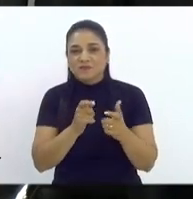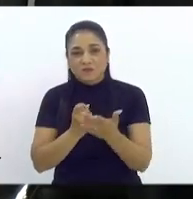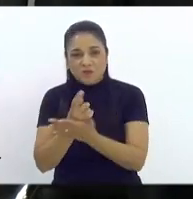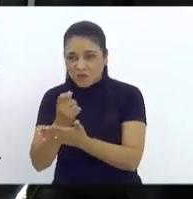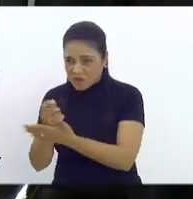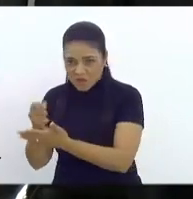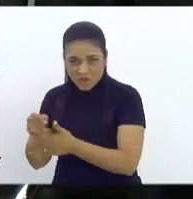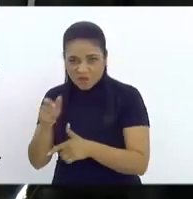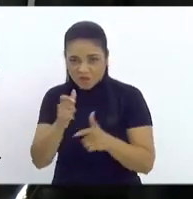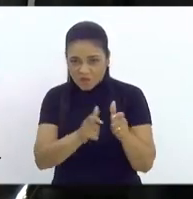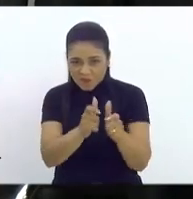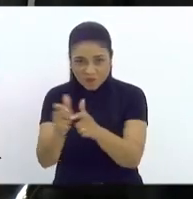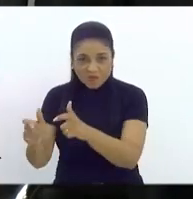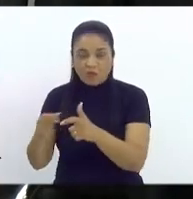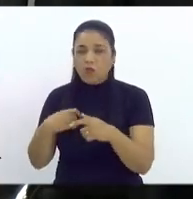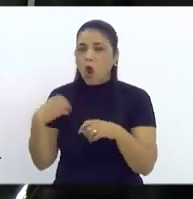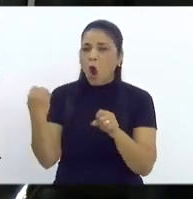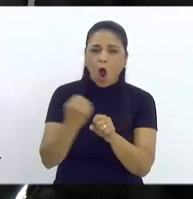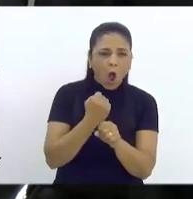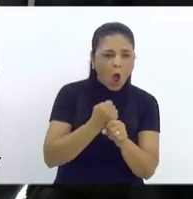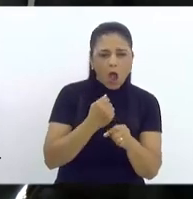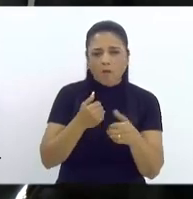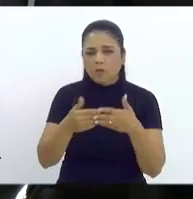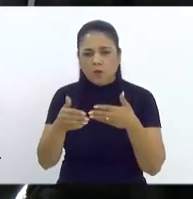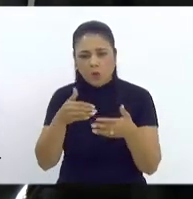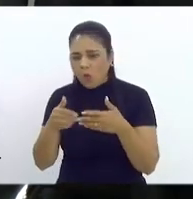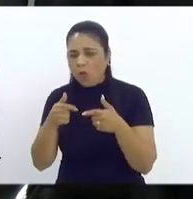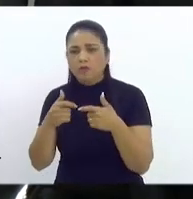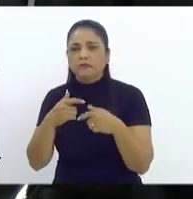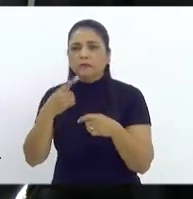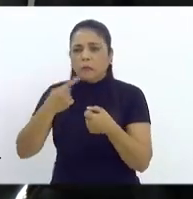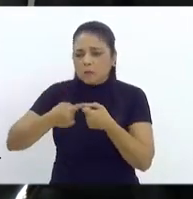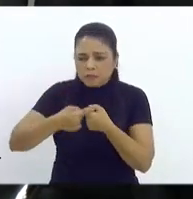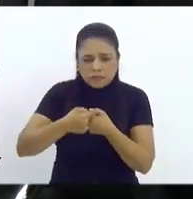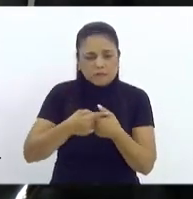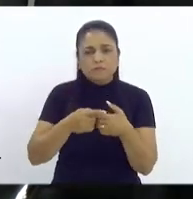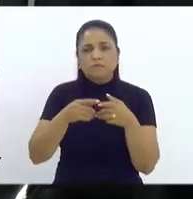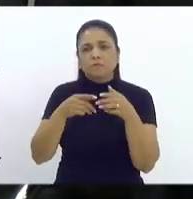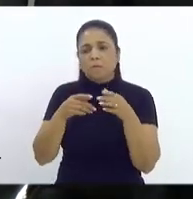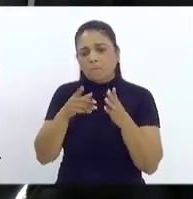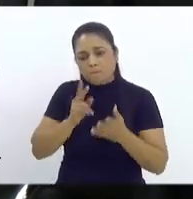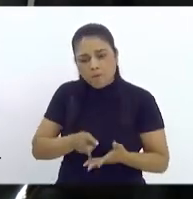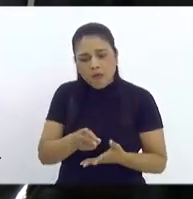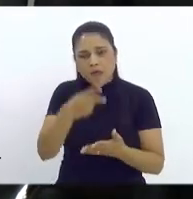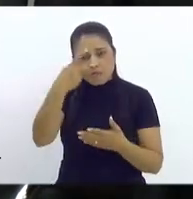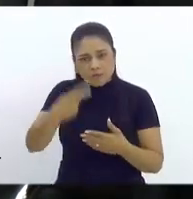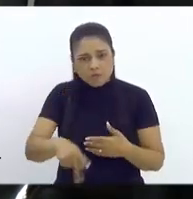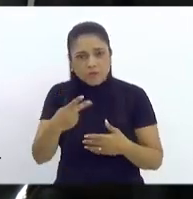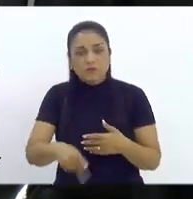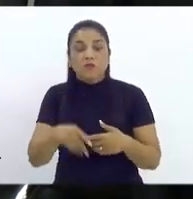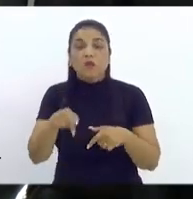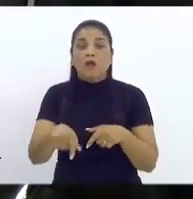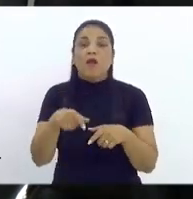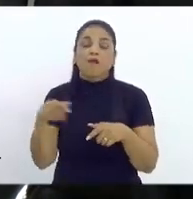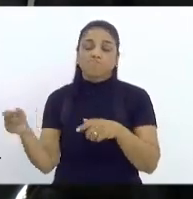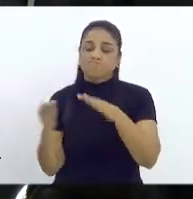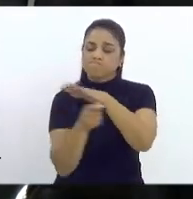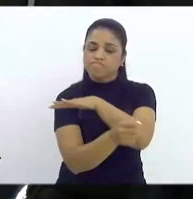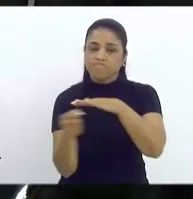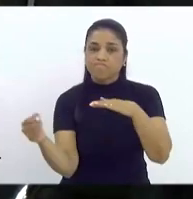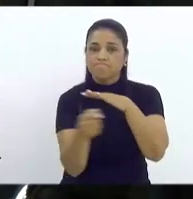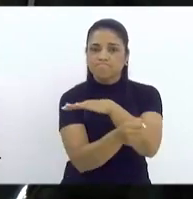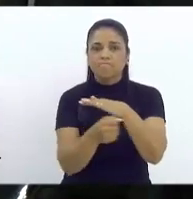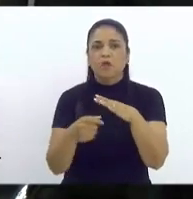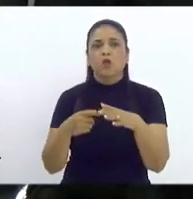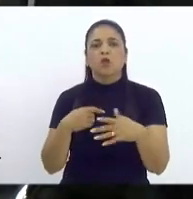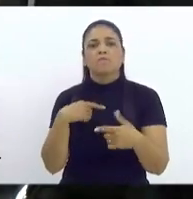busca fornecedores do próprio município, busca desenvolver essa mão de obra, qualificar essa mão de obra. É, a